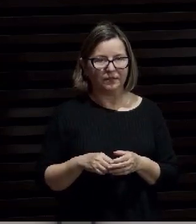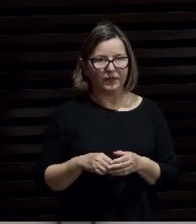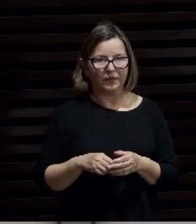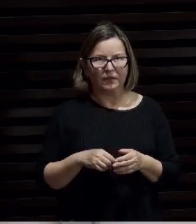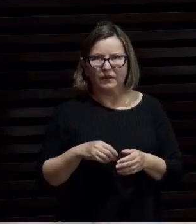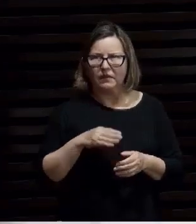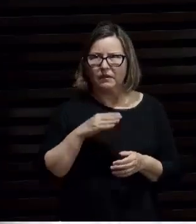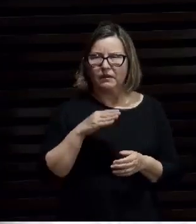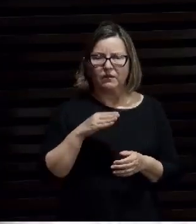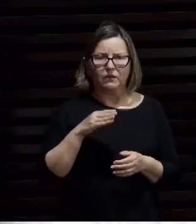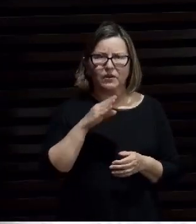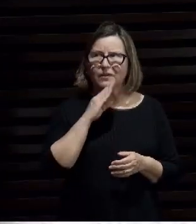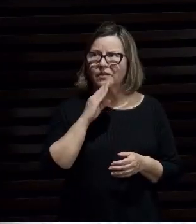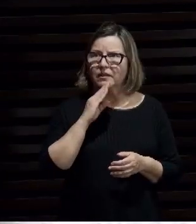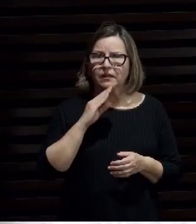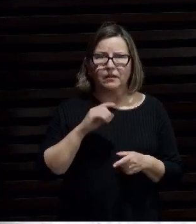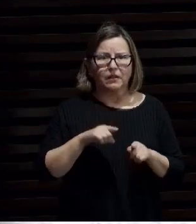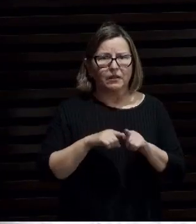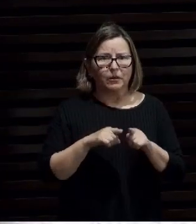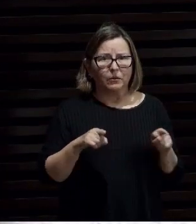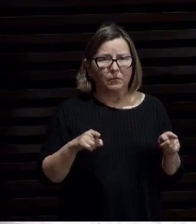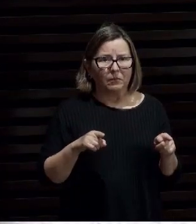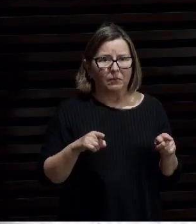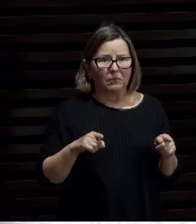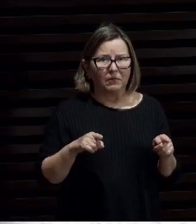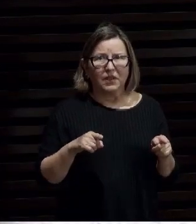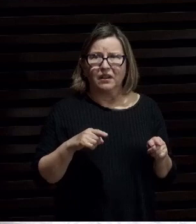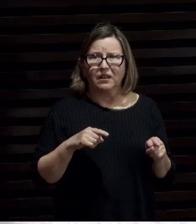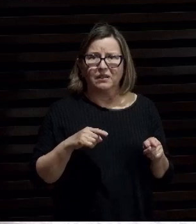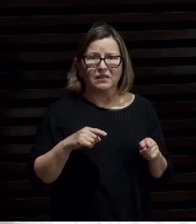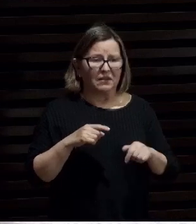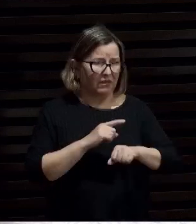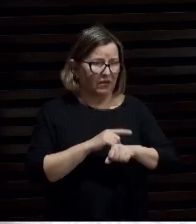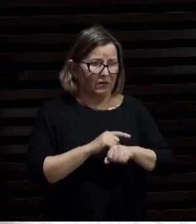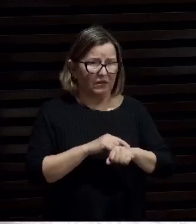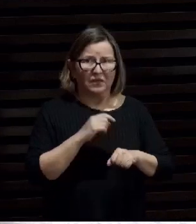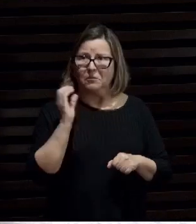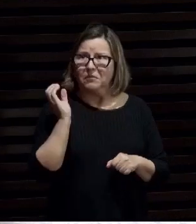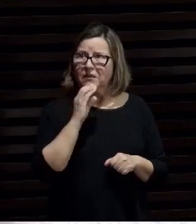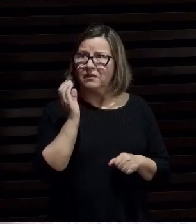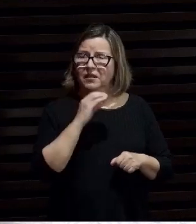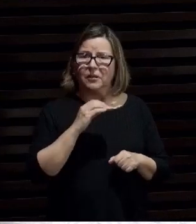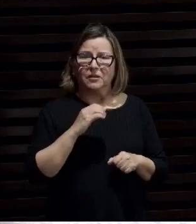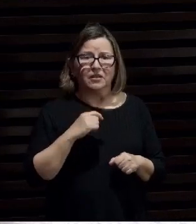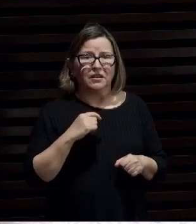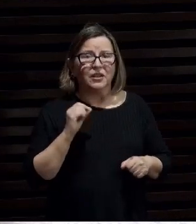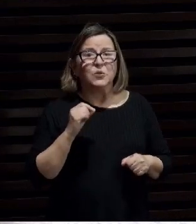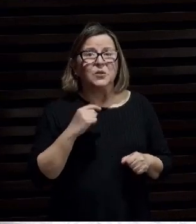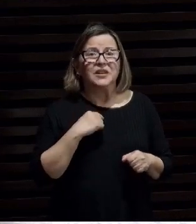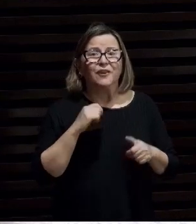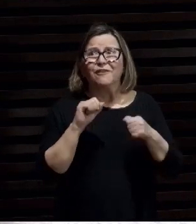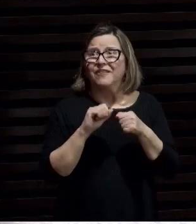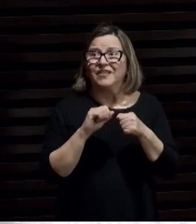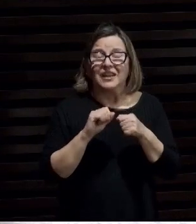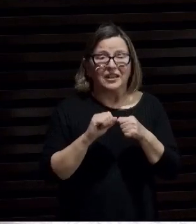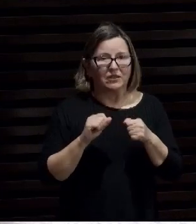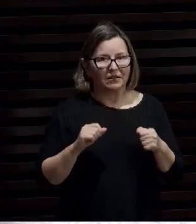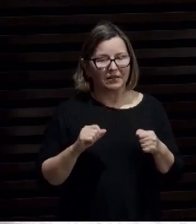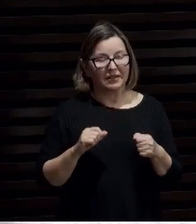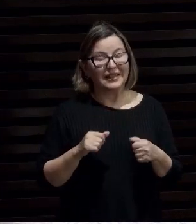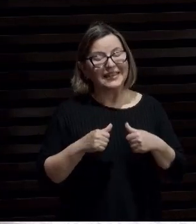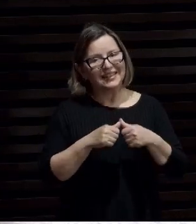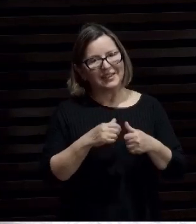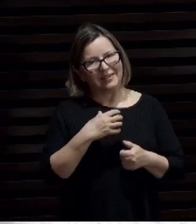mas eu não tenho capacidade de me salvar, não tem nada que eu possa fazer. Mas então o que eu vou fazer? Esse sentimento,